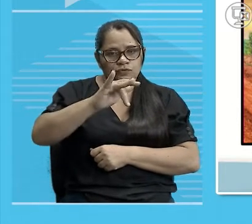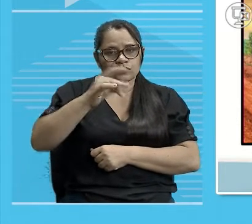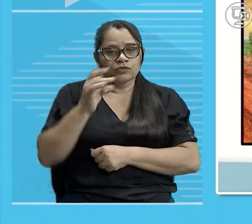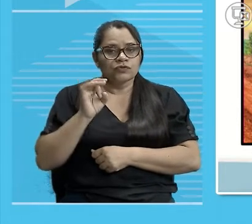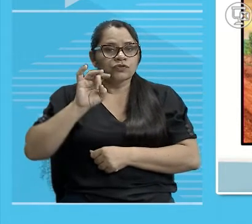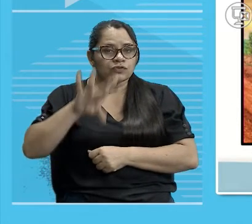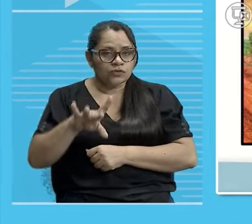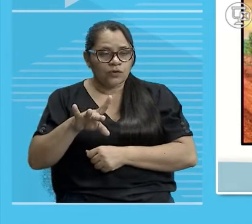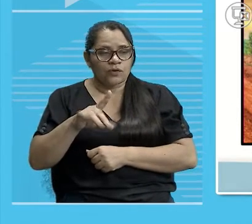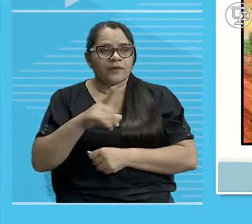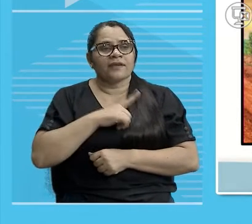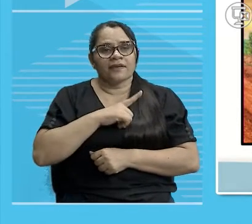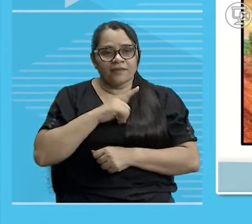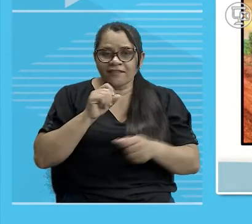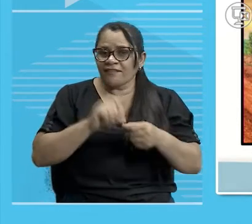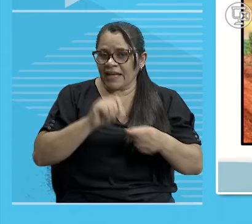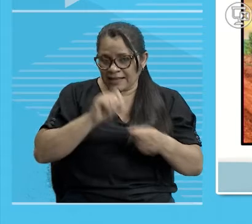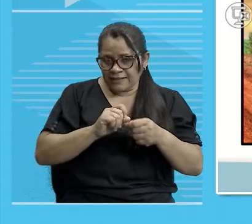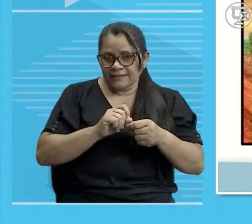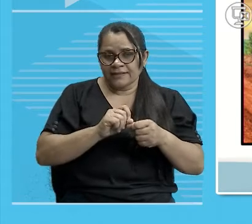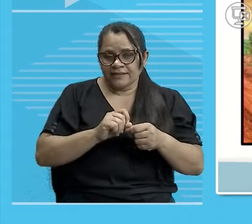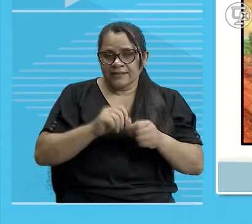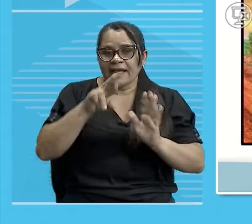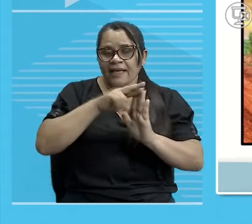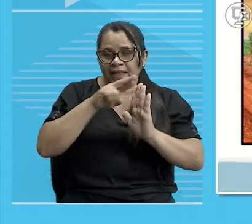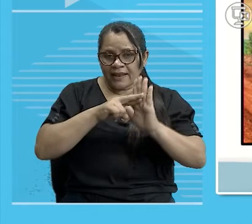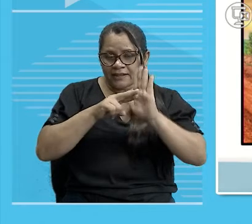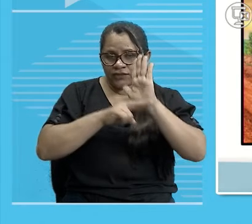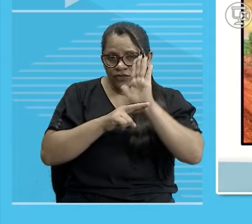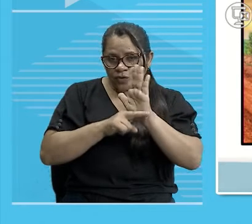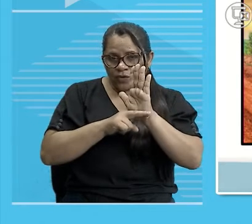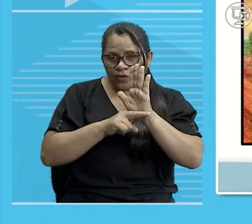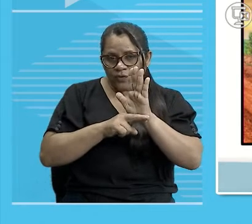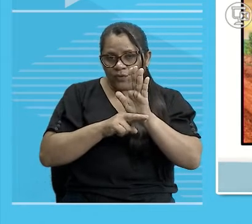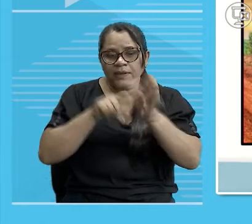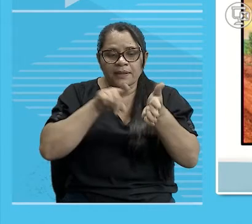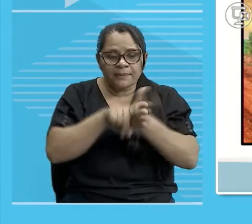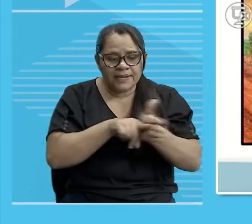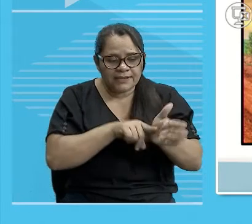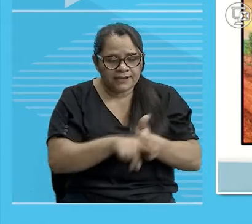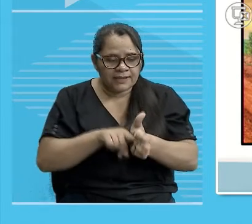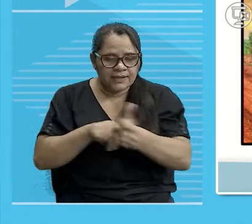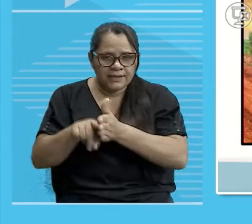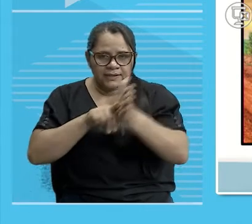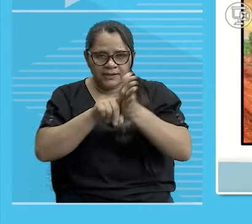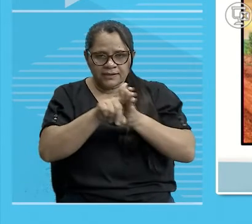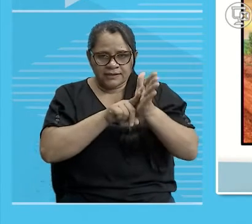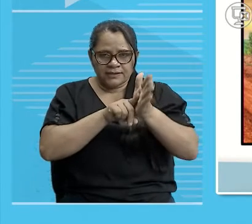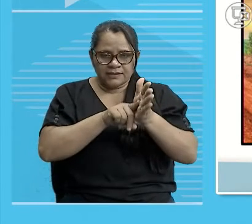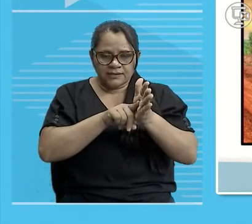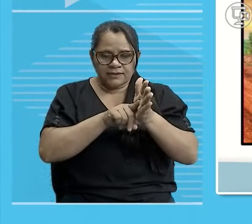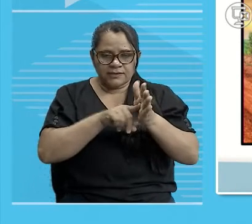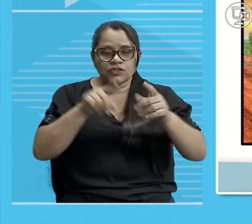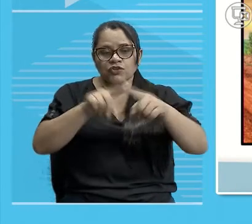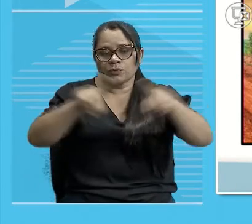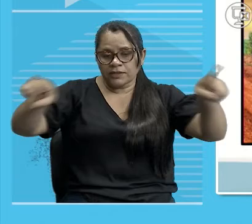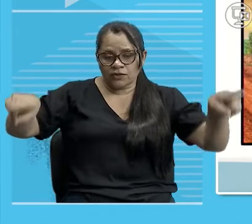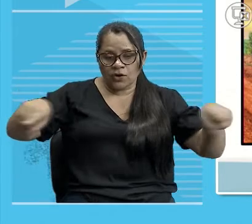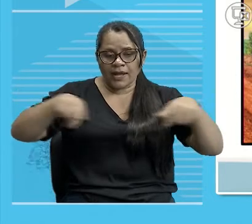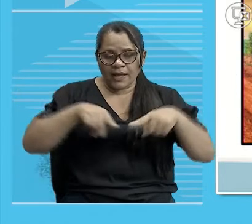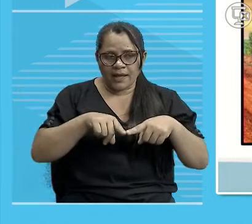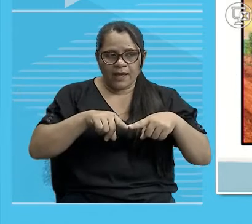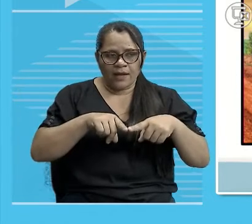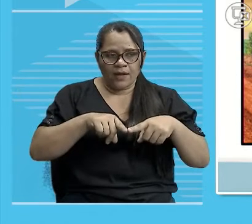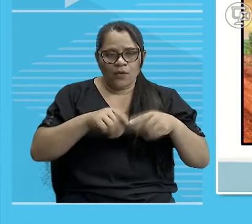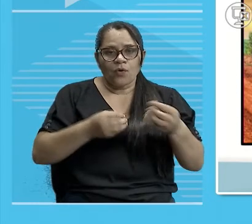mais ele faz relatórios ele faz levantamentos sobre terrenos tá sobre